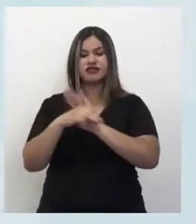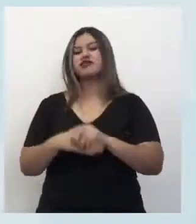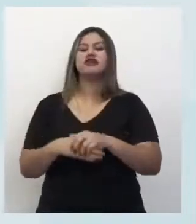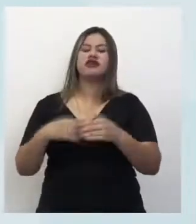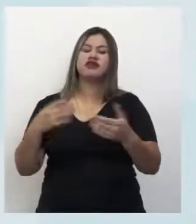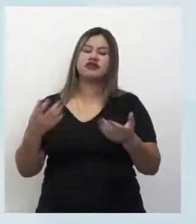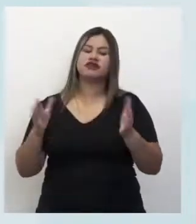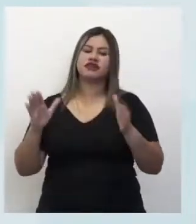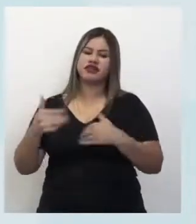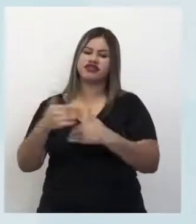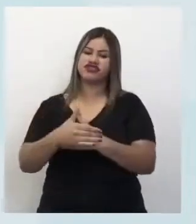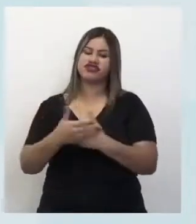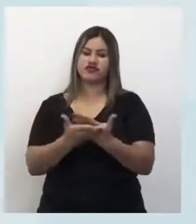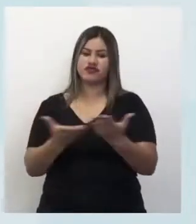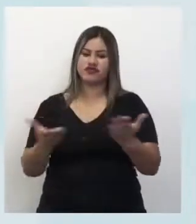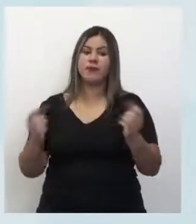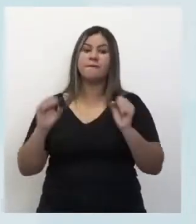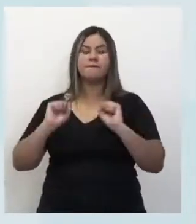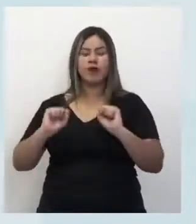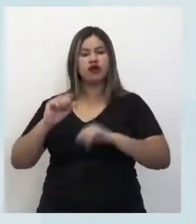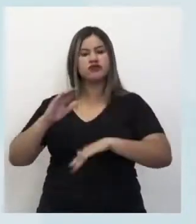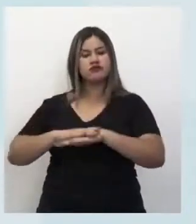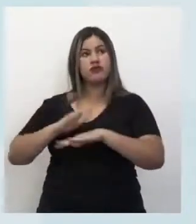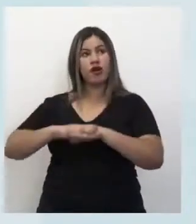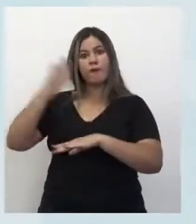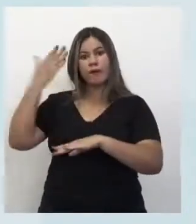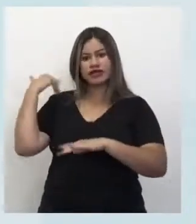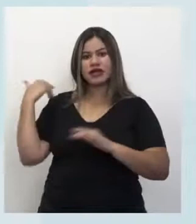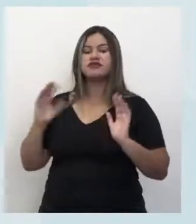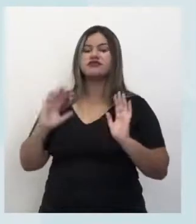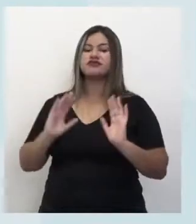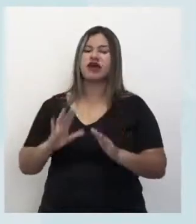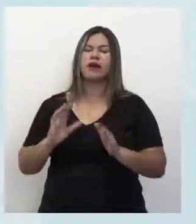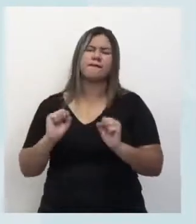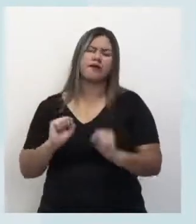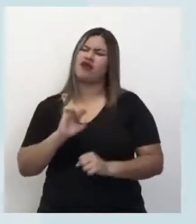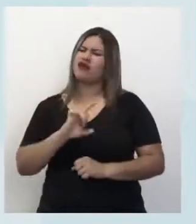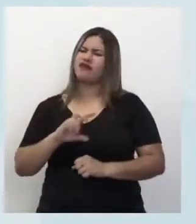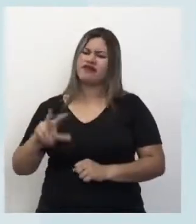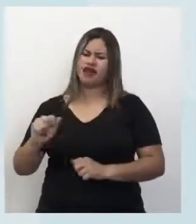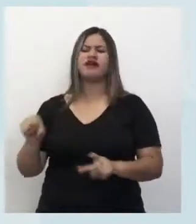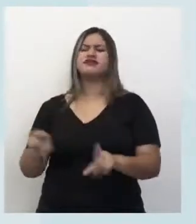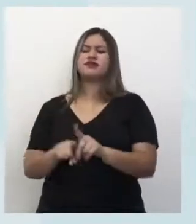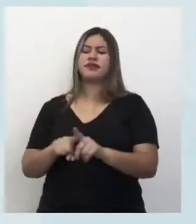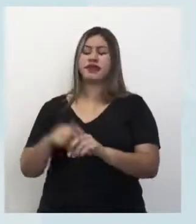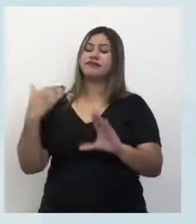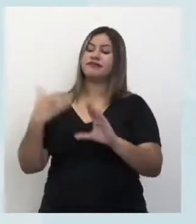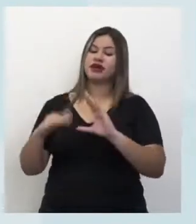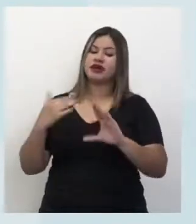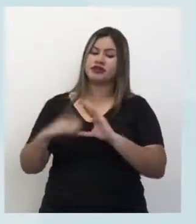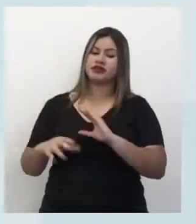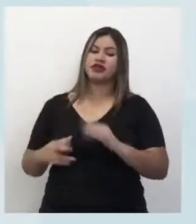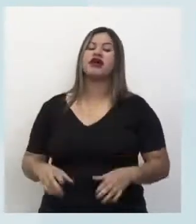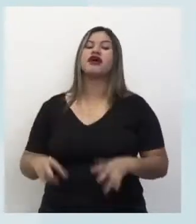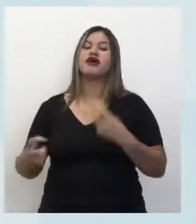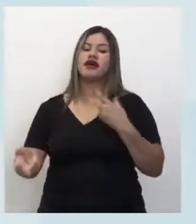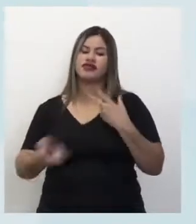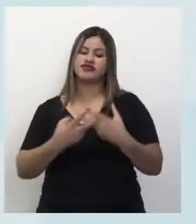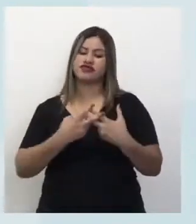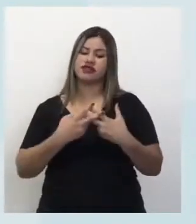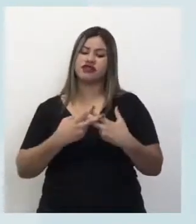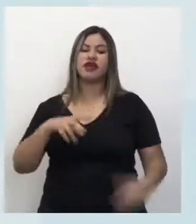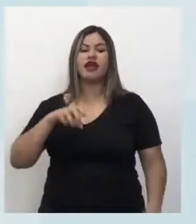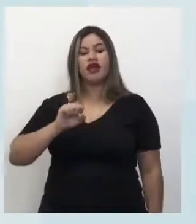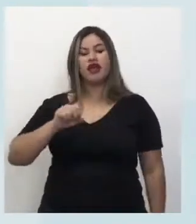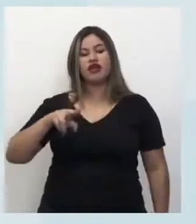monte aí, tiver em casa alguma coisa, ou você já fez, mesmo que seja de EVA, manda pra gente. Manda aqui no hashtag ou no